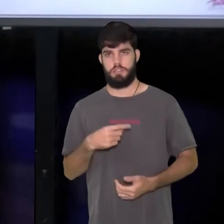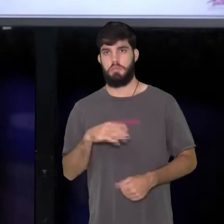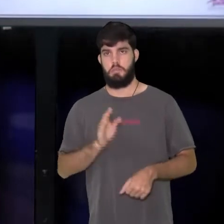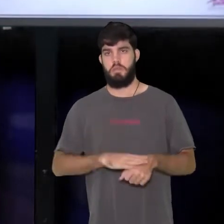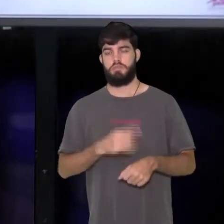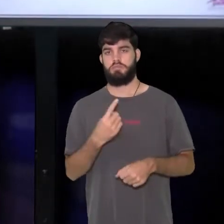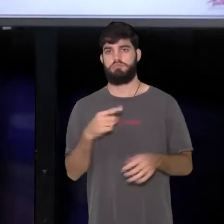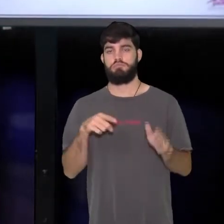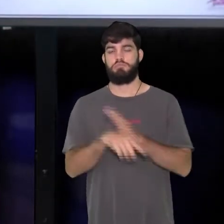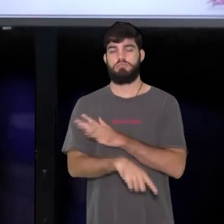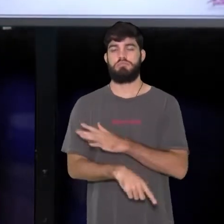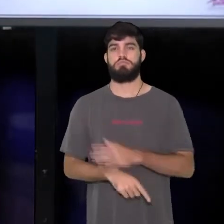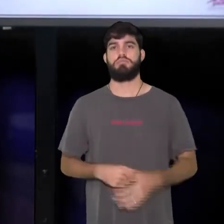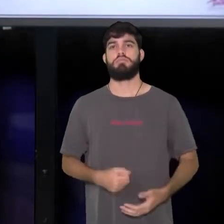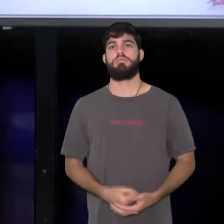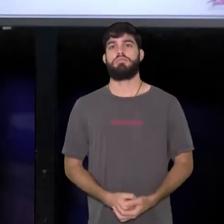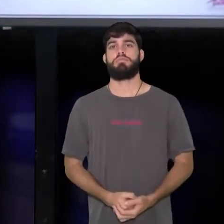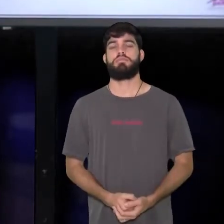questão?